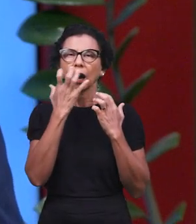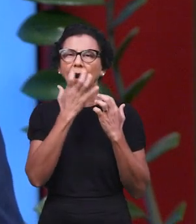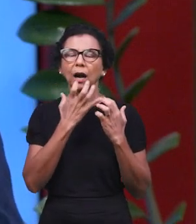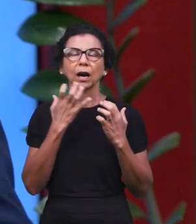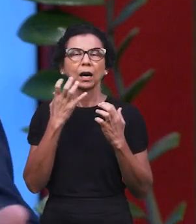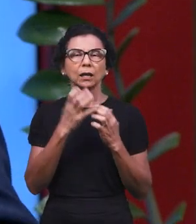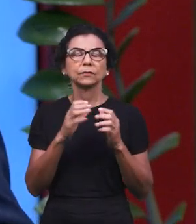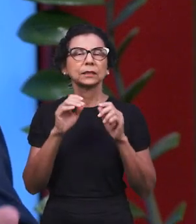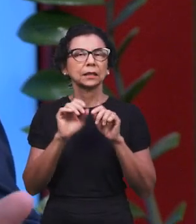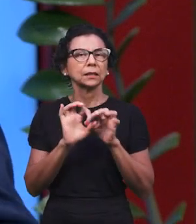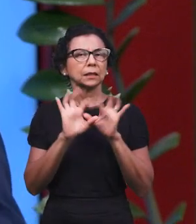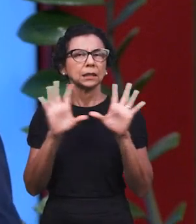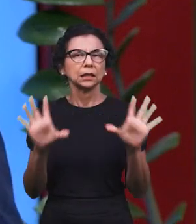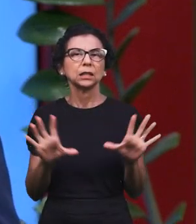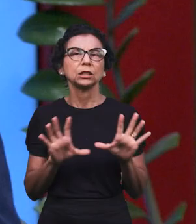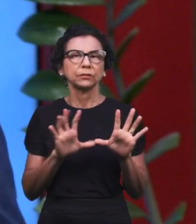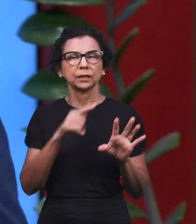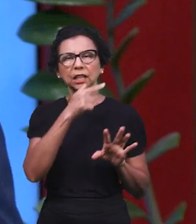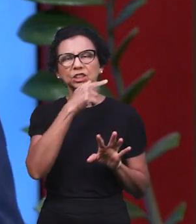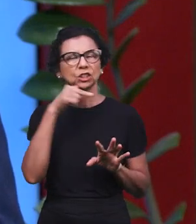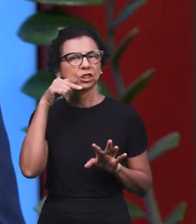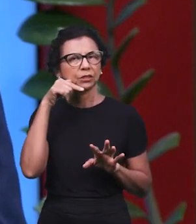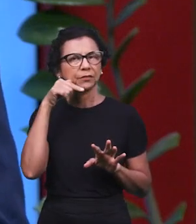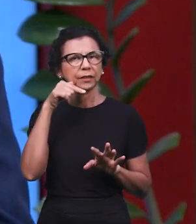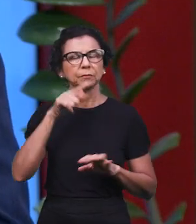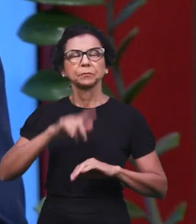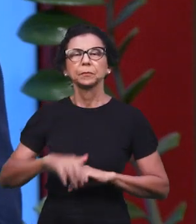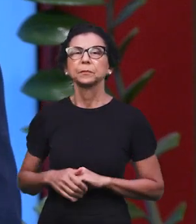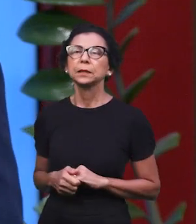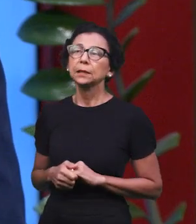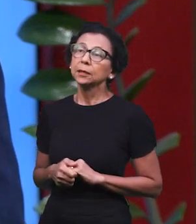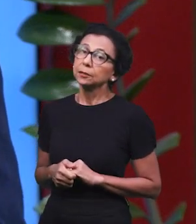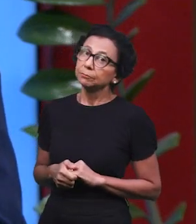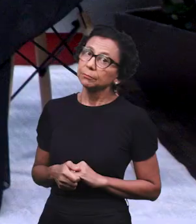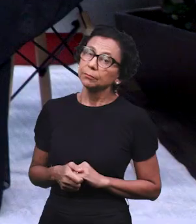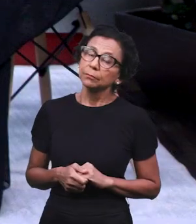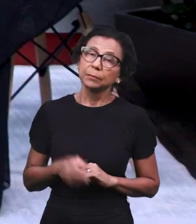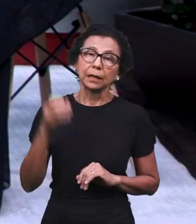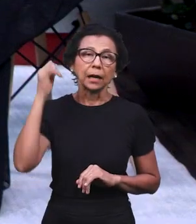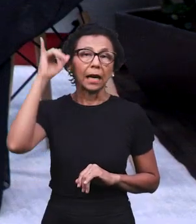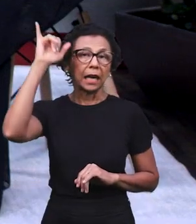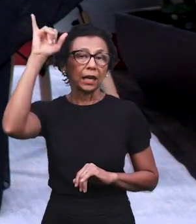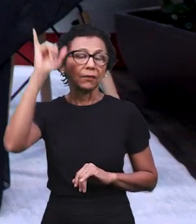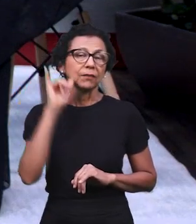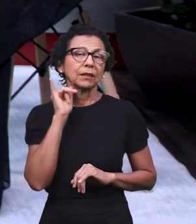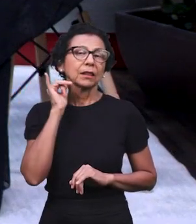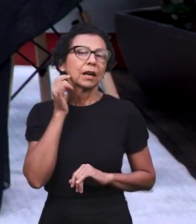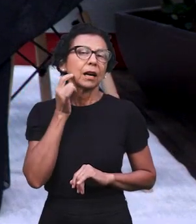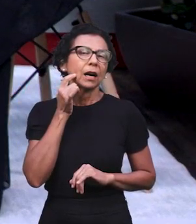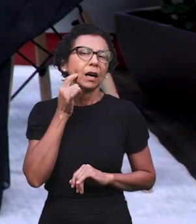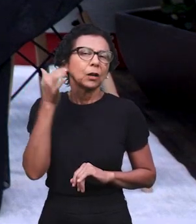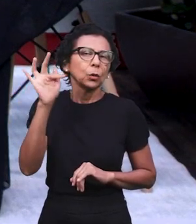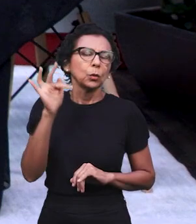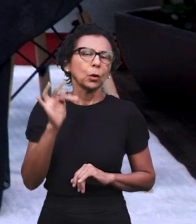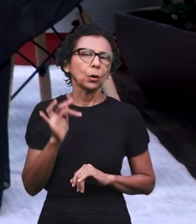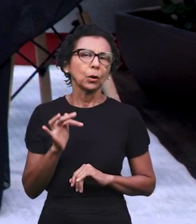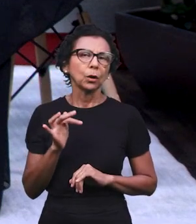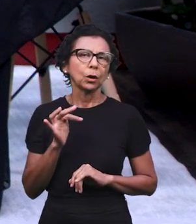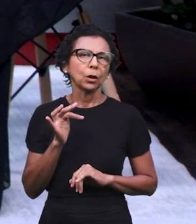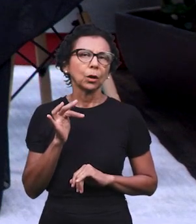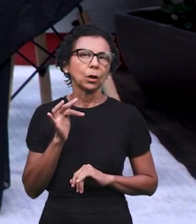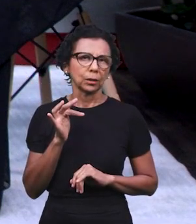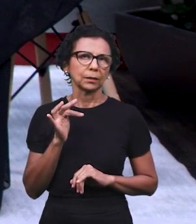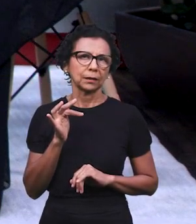lesão. Também tem os cuidados que nós temos que fazer em casa, né? Nós precisamos repousar essa prótese